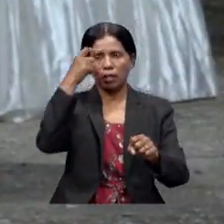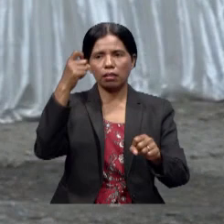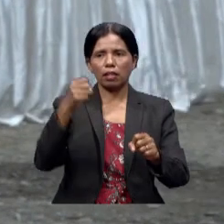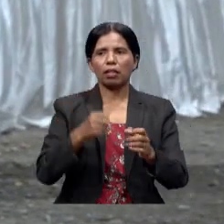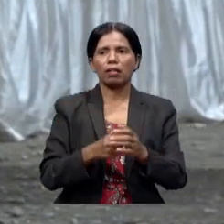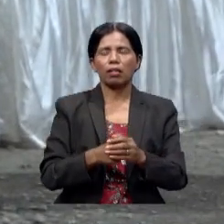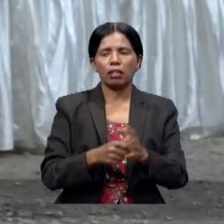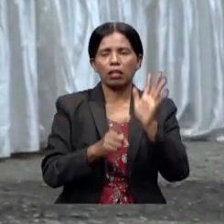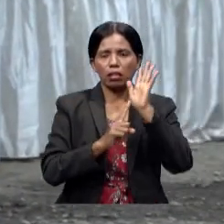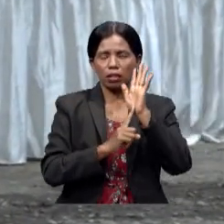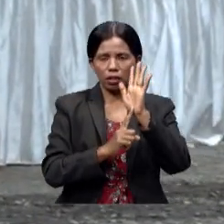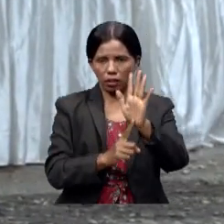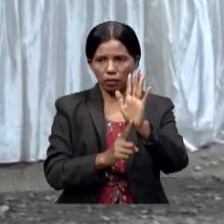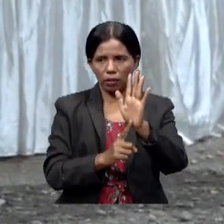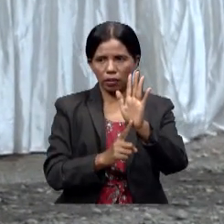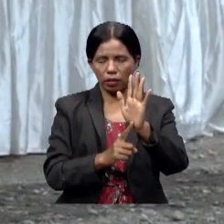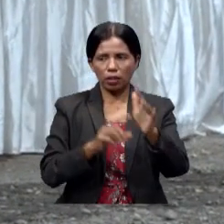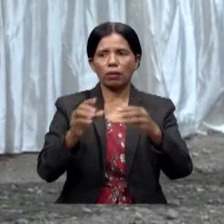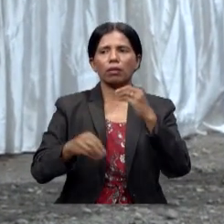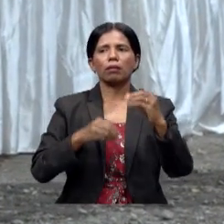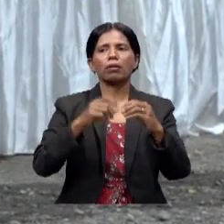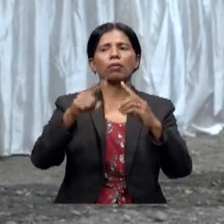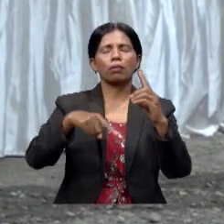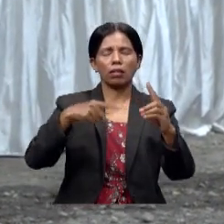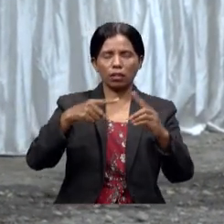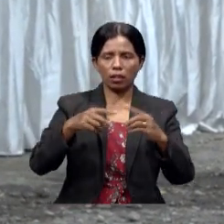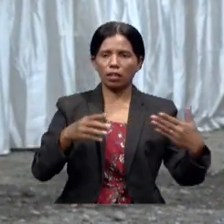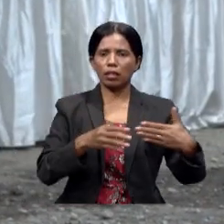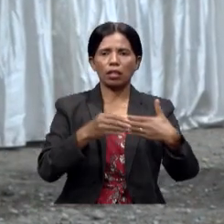também. E é tudo ona. Cada coeira cai o governo.